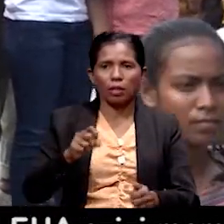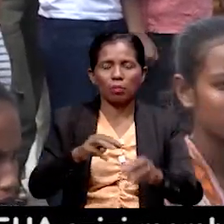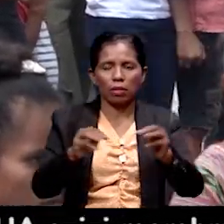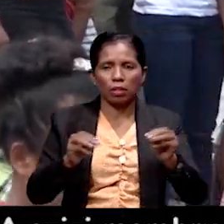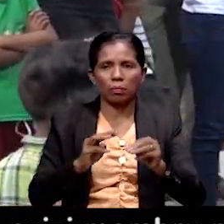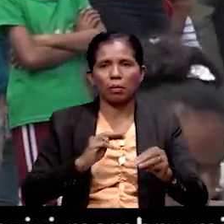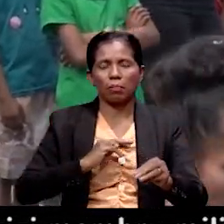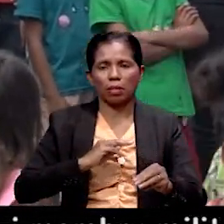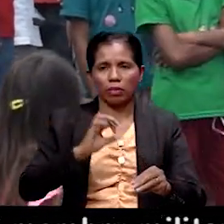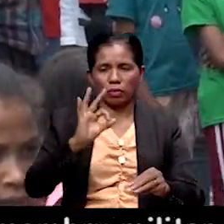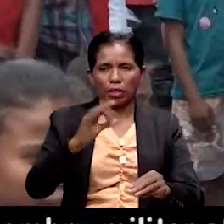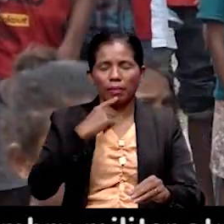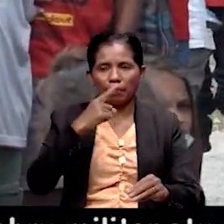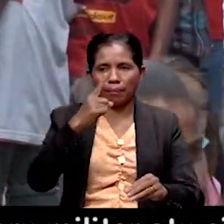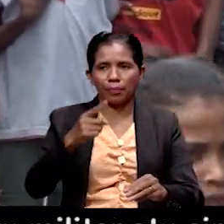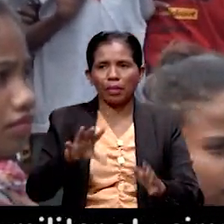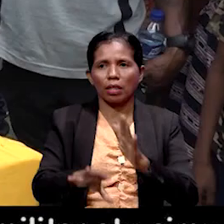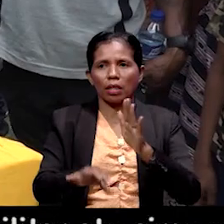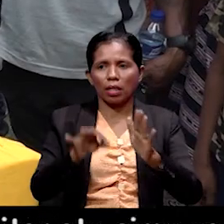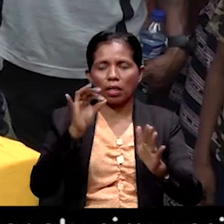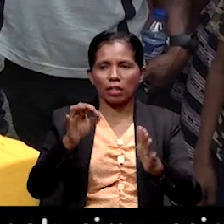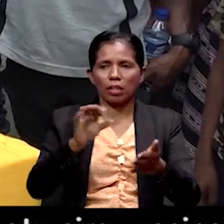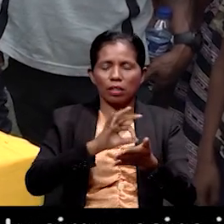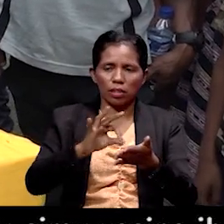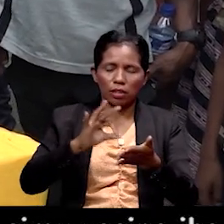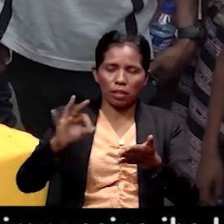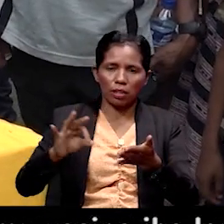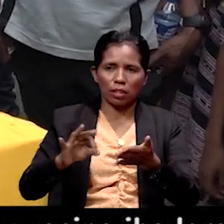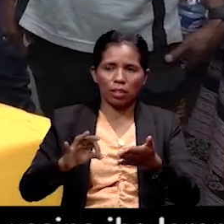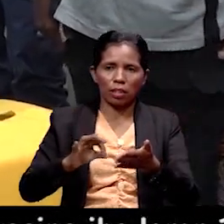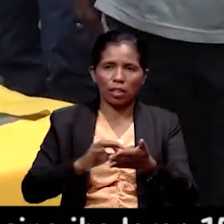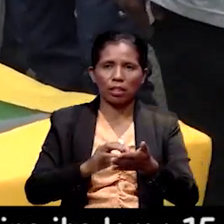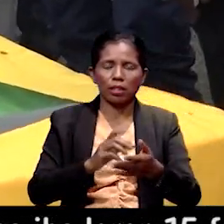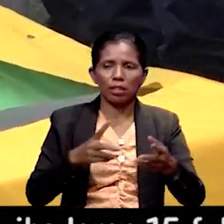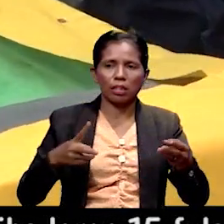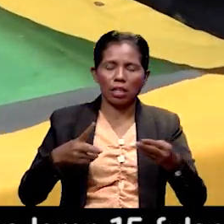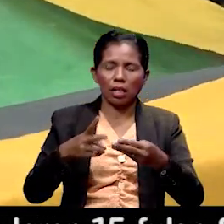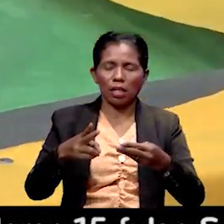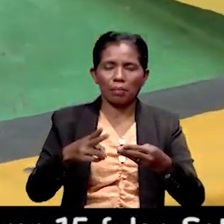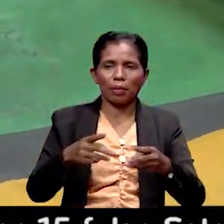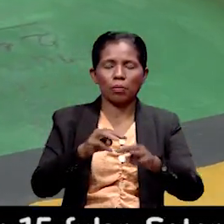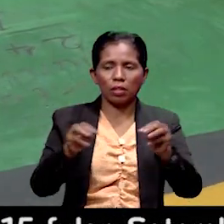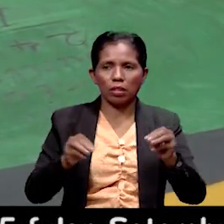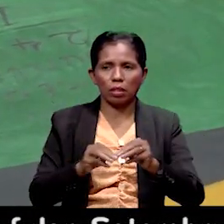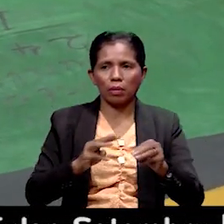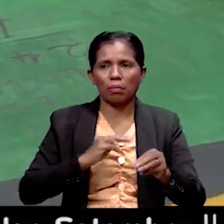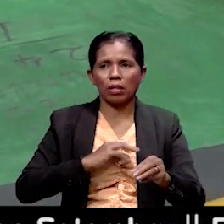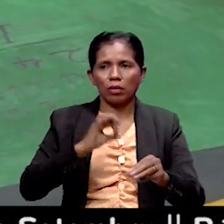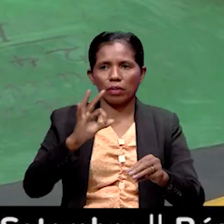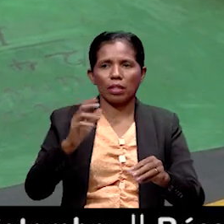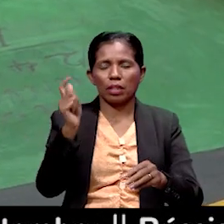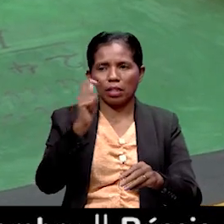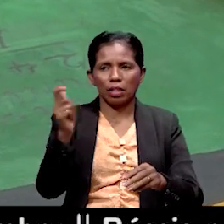finaliza projeto construção ne retanqueras inauguração husi administrador município Manufahi, Arantes Isaac Sarmento e a